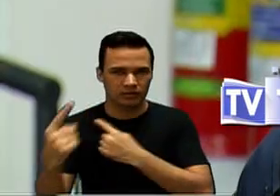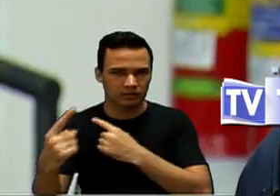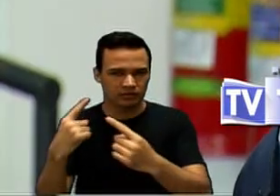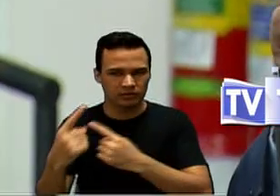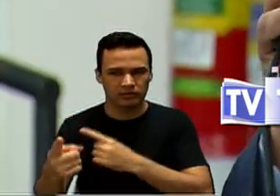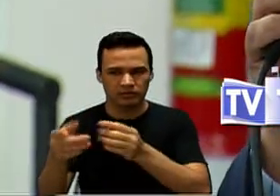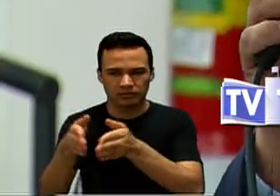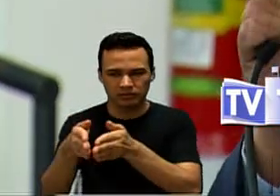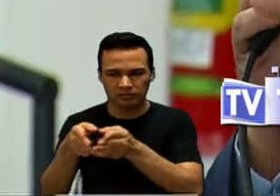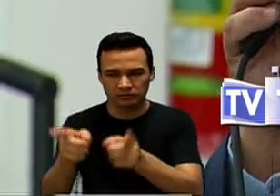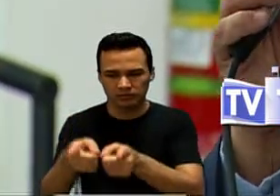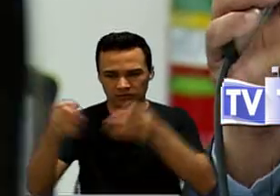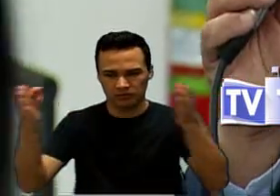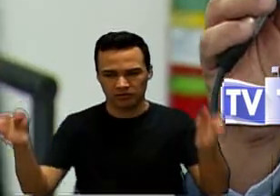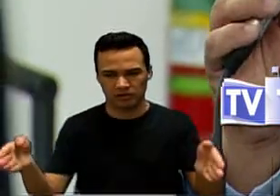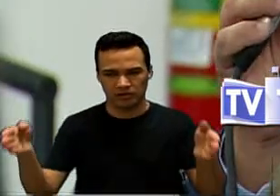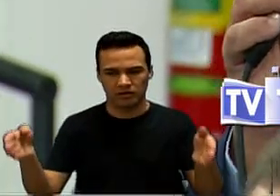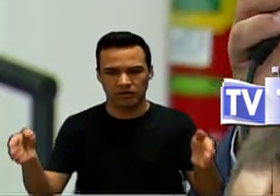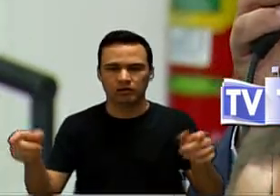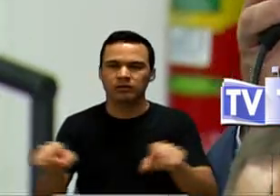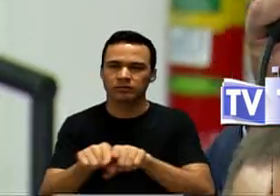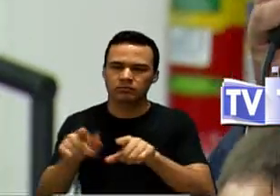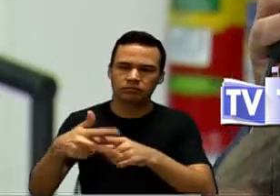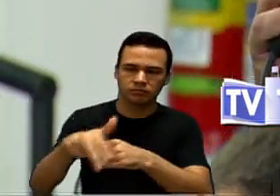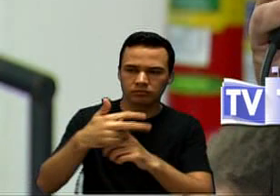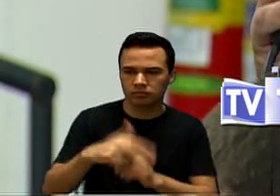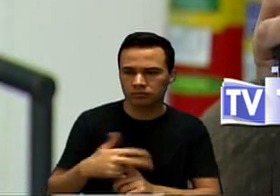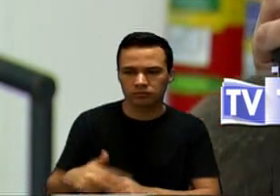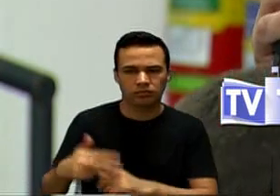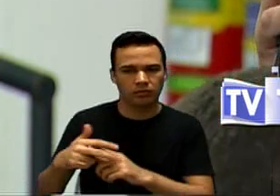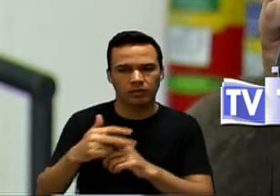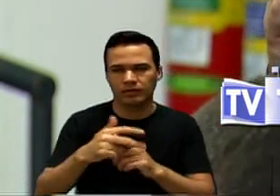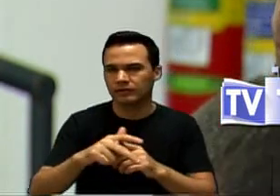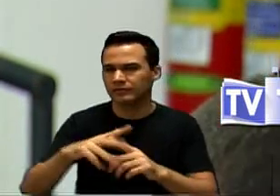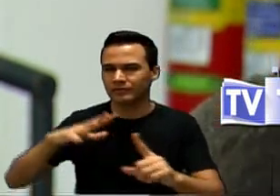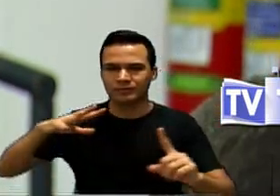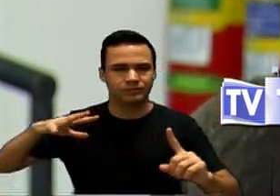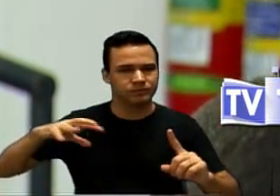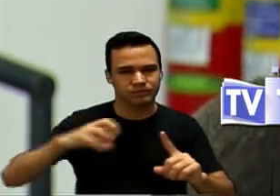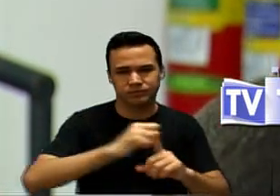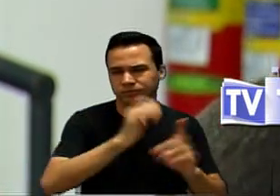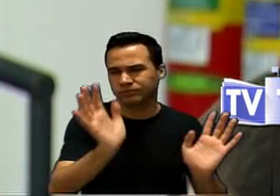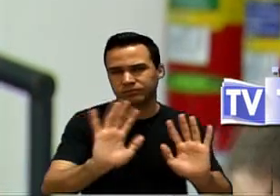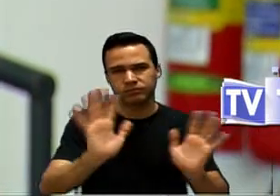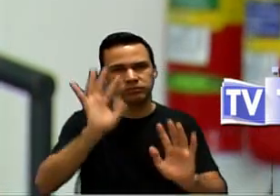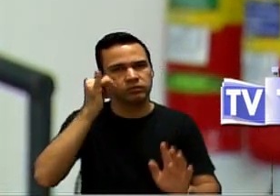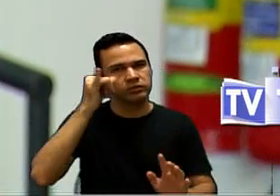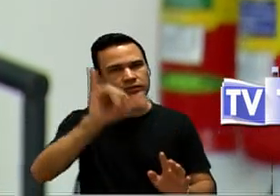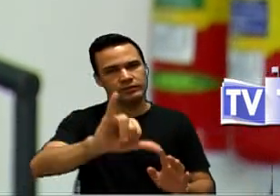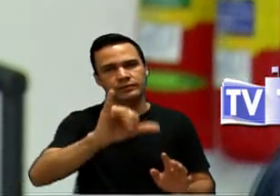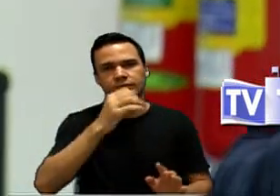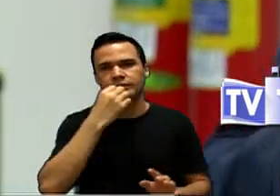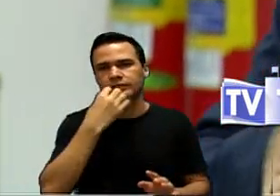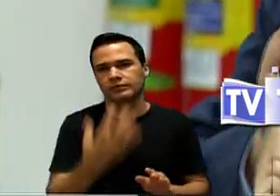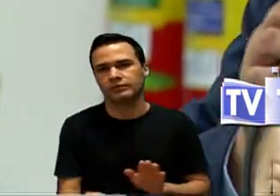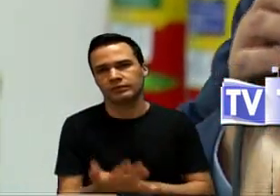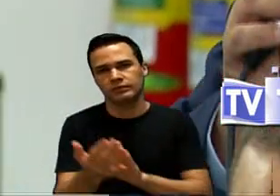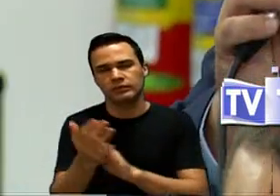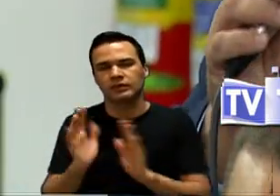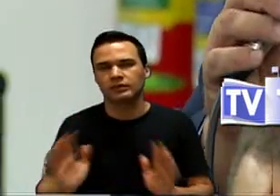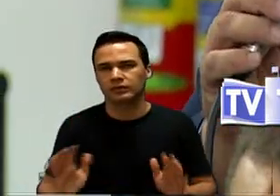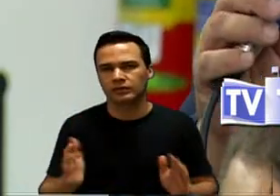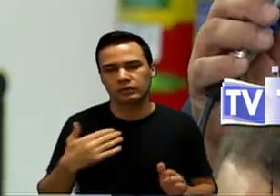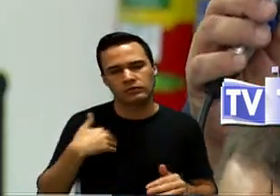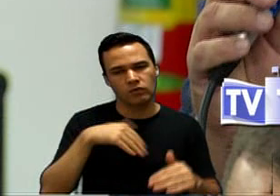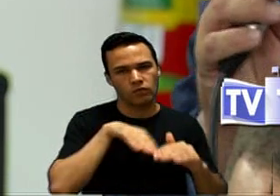a duplicação e também as melhorias, para que não ocorram, que a gente não perca mais vida naquele local ali, tá? Parabéns, eu tinha feito aqui, mas